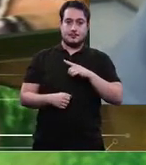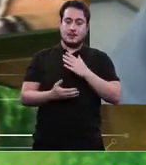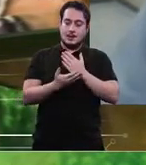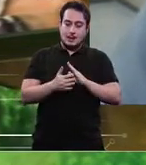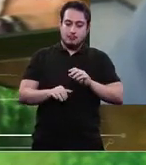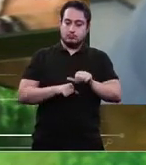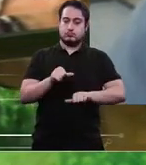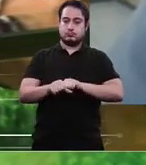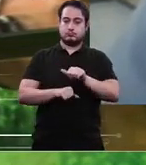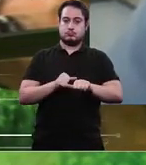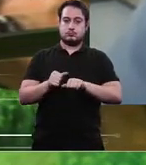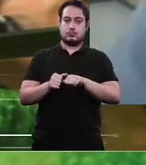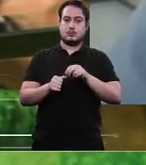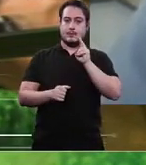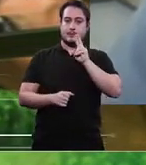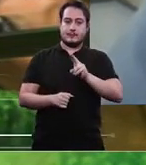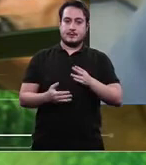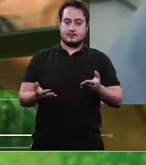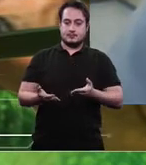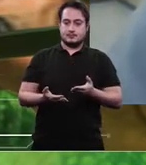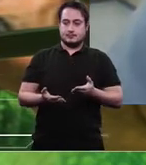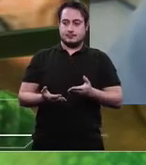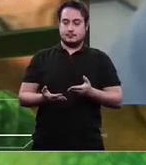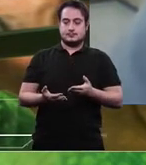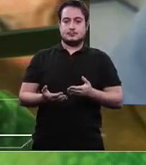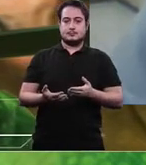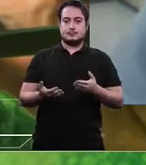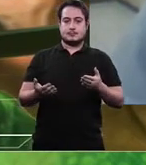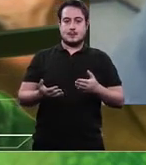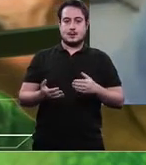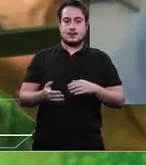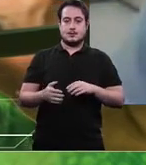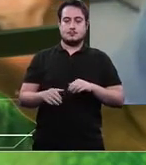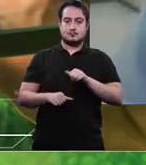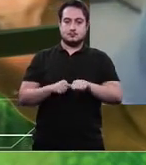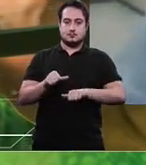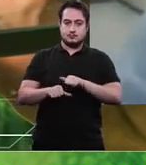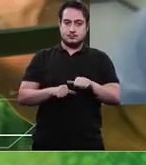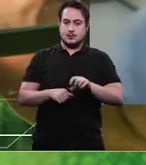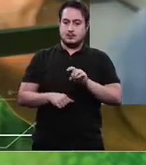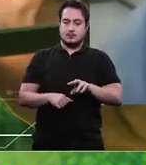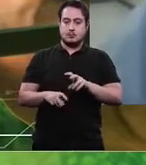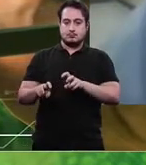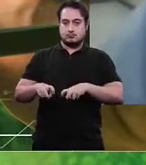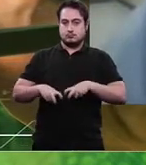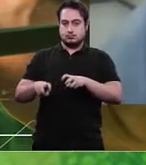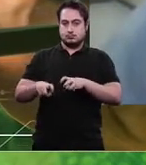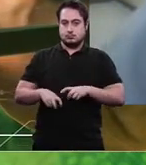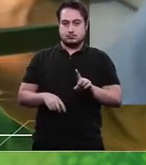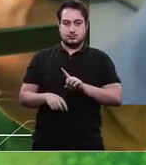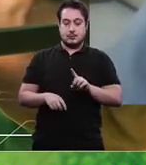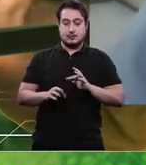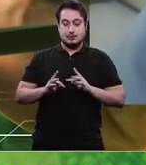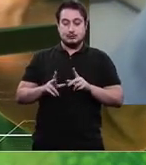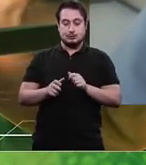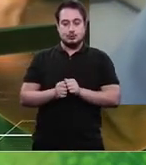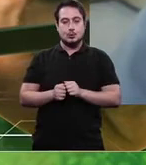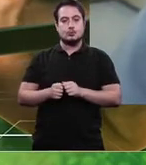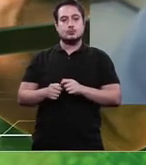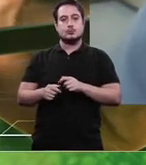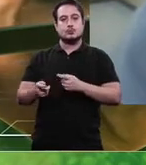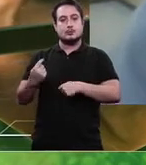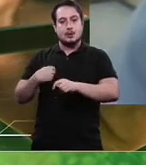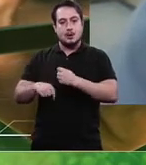que mudar esse modo de ver a prosperidade do Brasil. E isso não é só na agricultura, não, em todo negócio. O negócio ele tem que